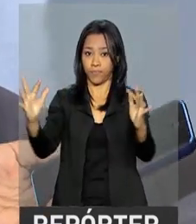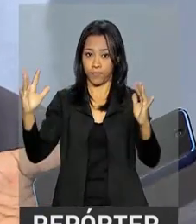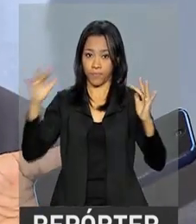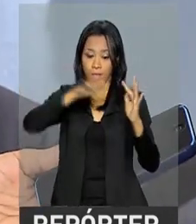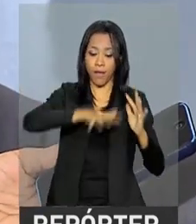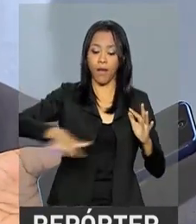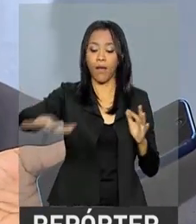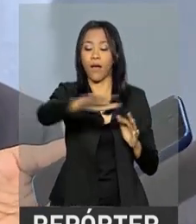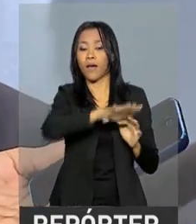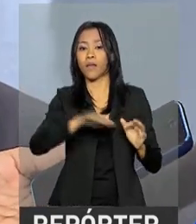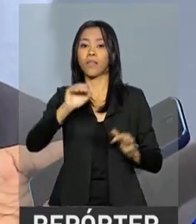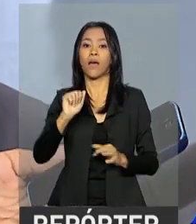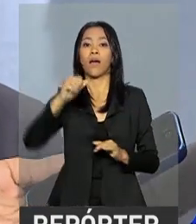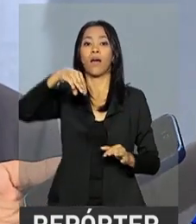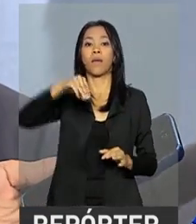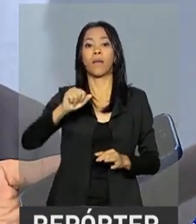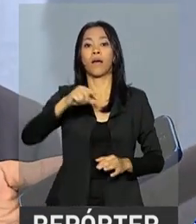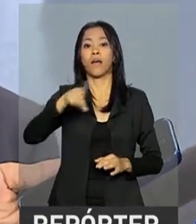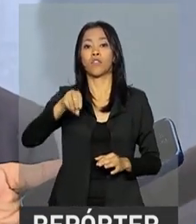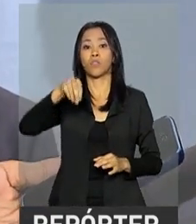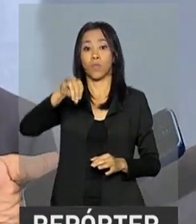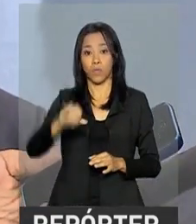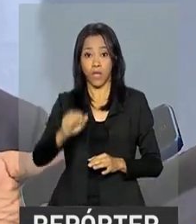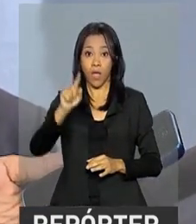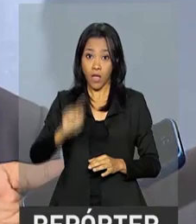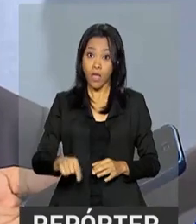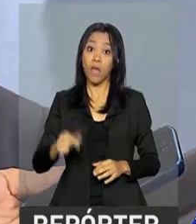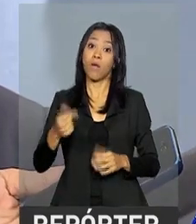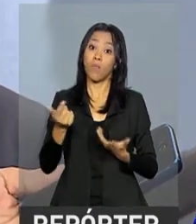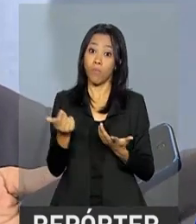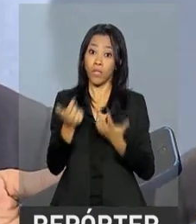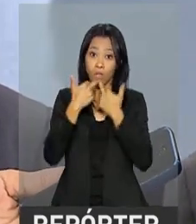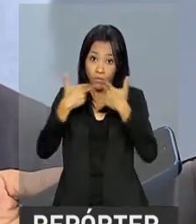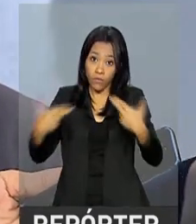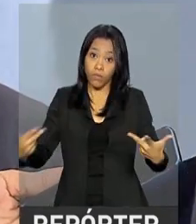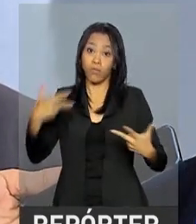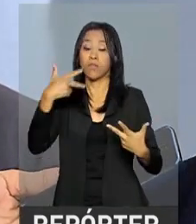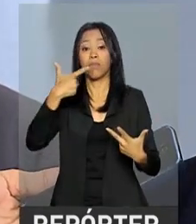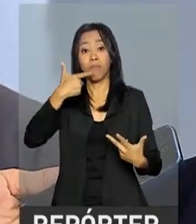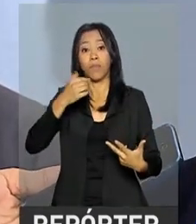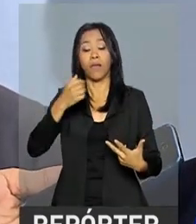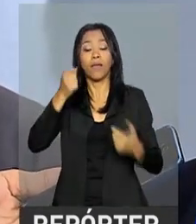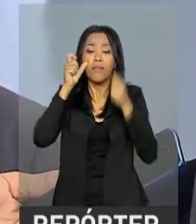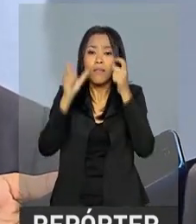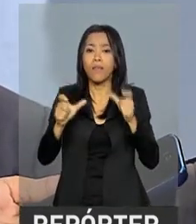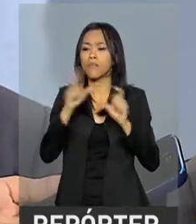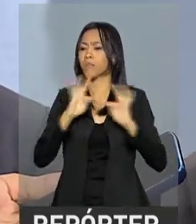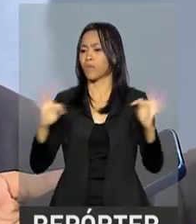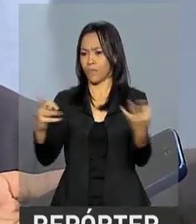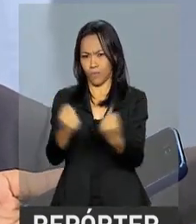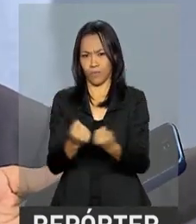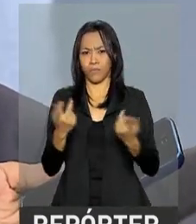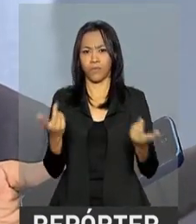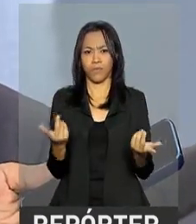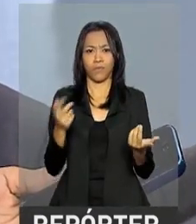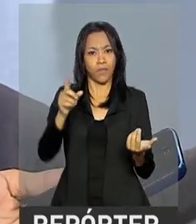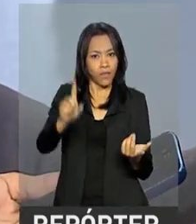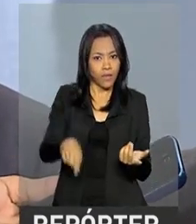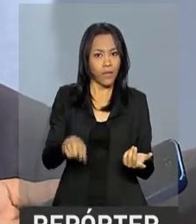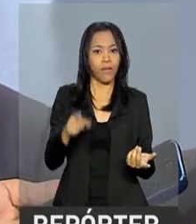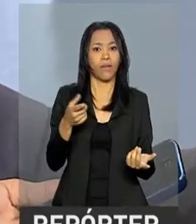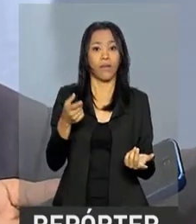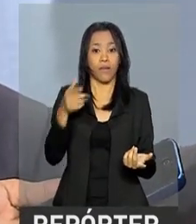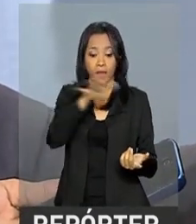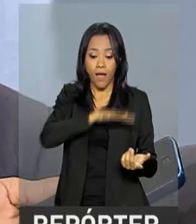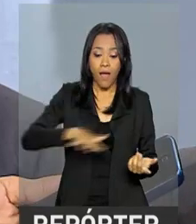que interessa imensamente aos brasileiros e brasileiras mas interessa a todo mundo considerando o que é a hiléia